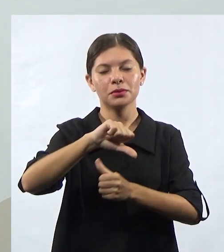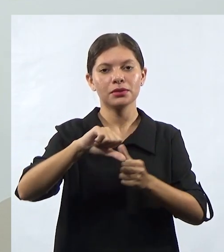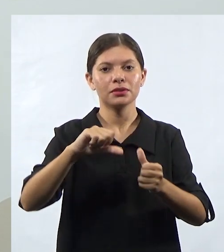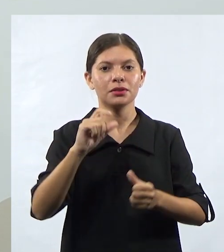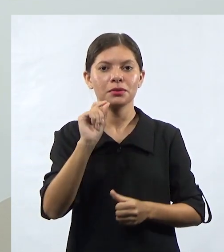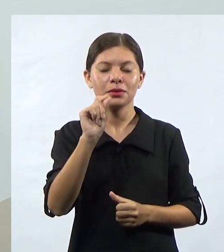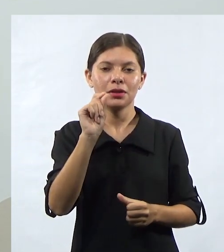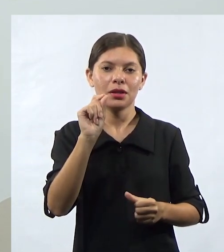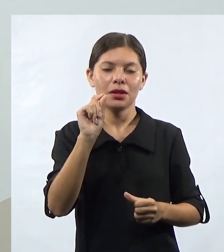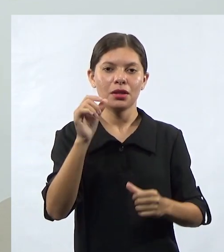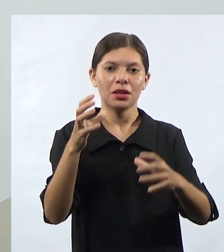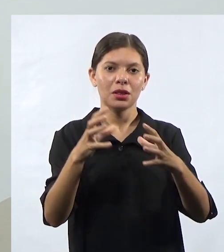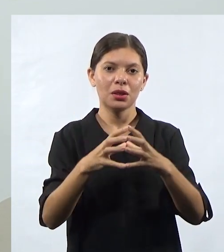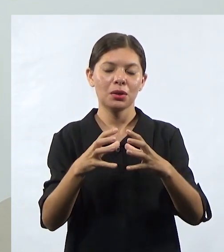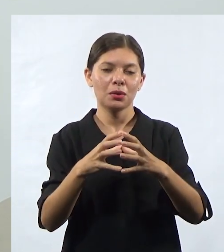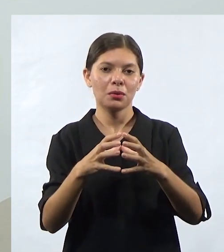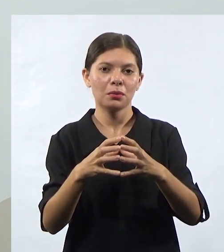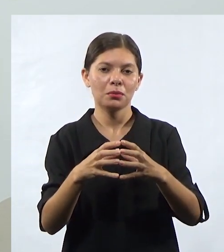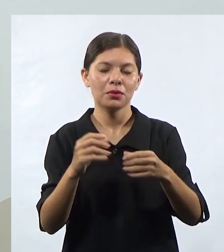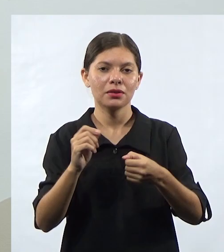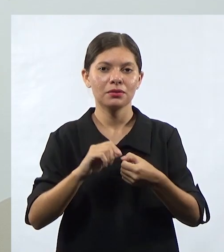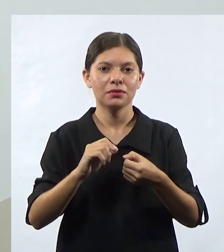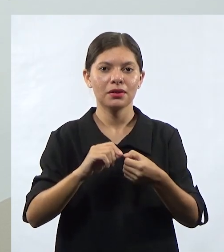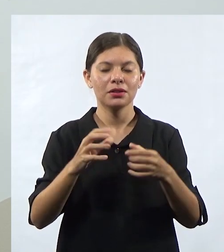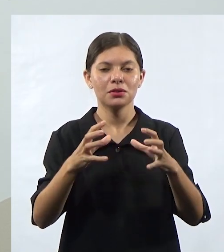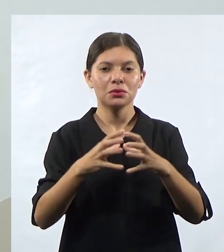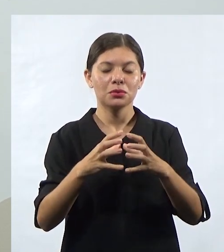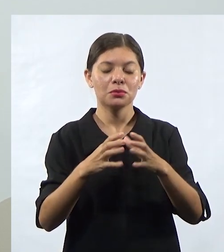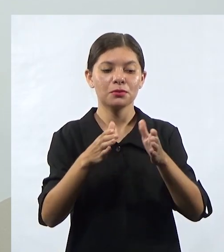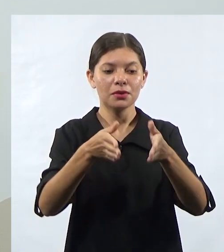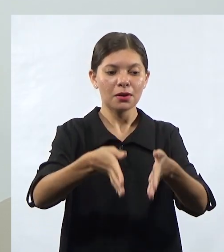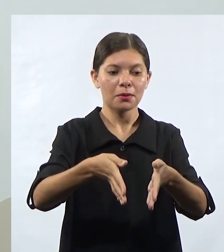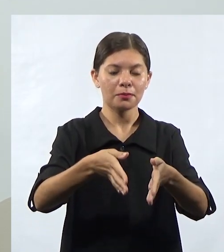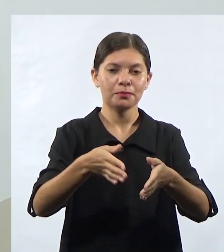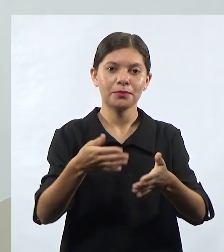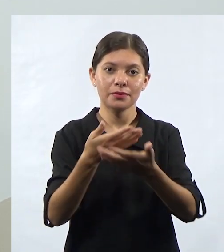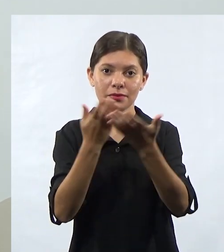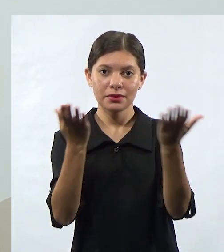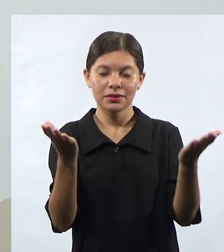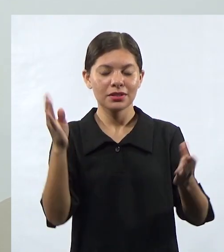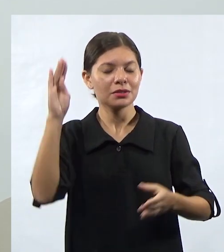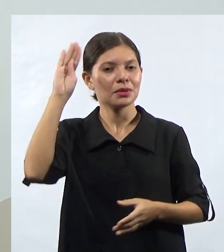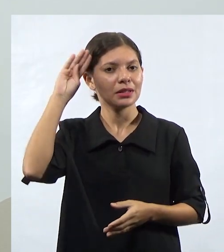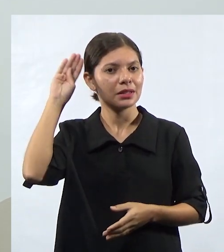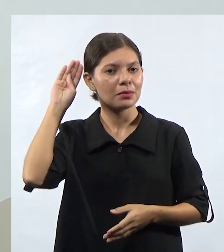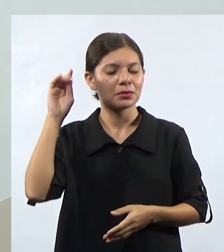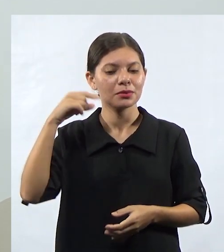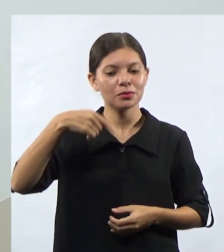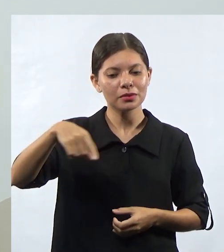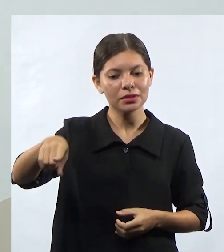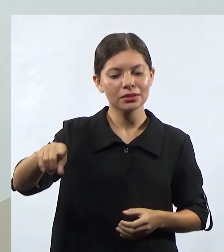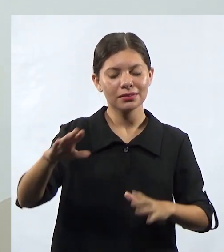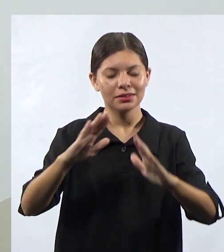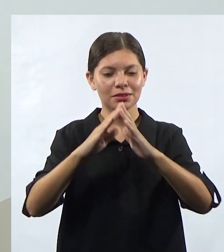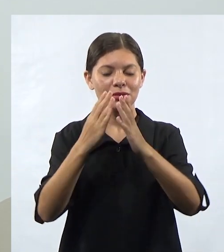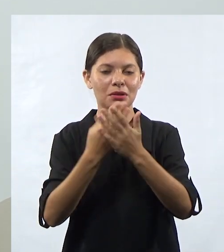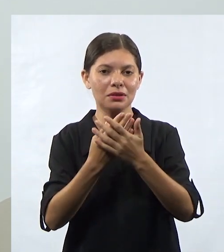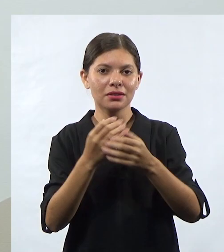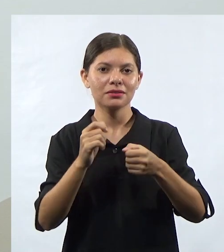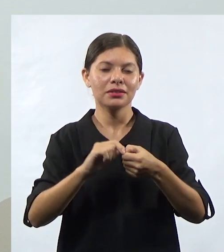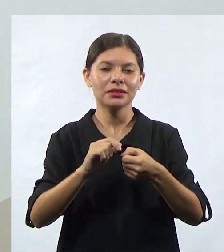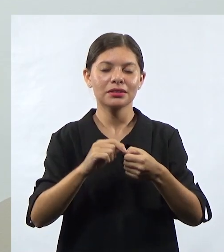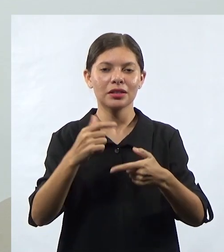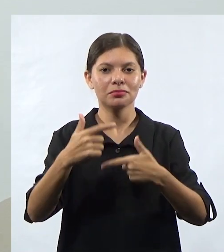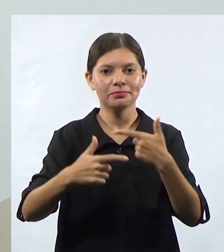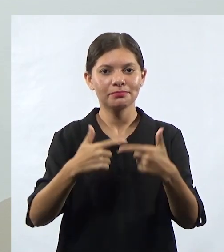da equipe que realiza o grupo focal, ou seja, vocês, os acadêmicos que estão, né, indo à escola para fazer esse